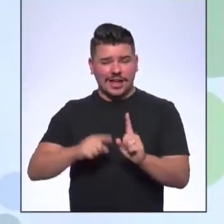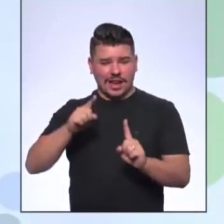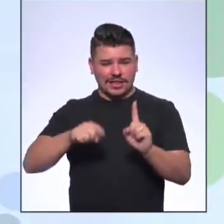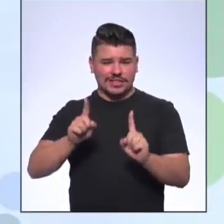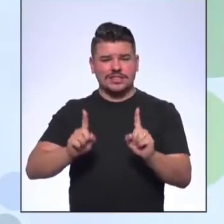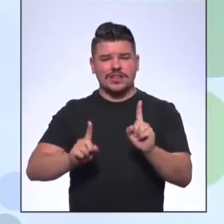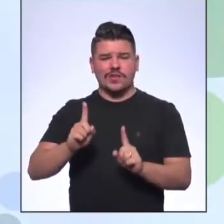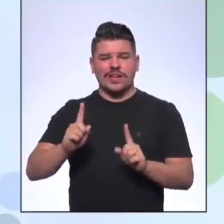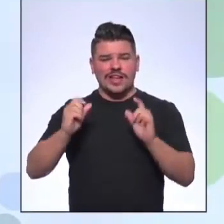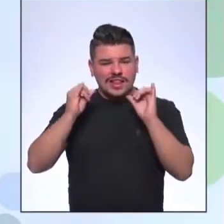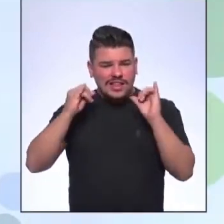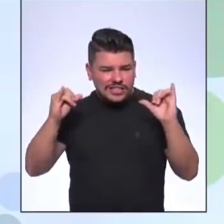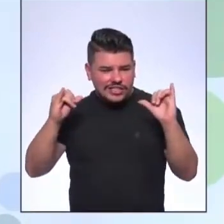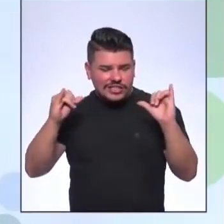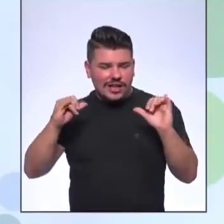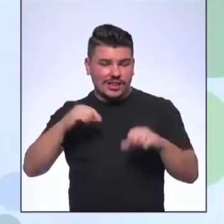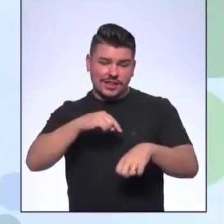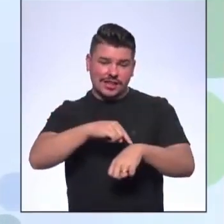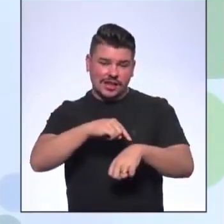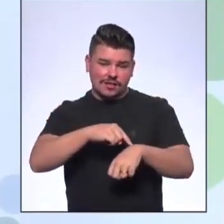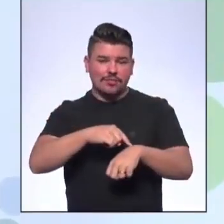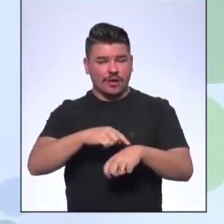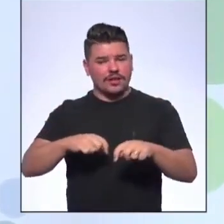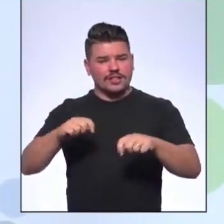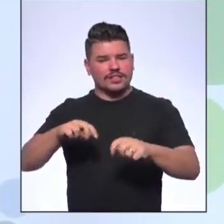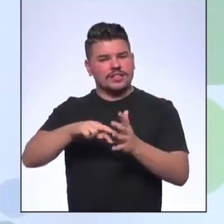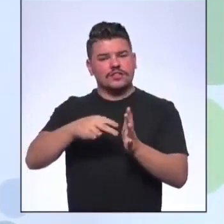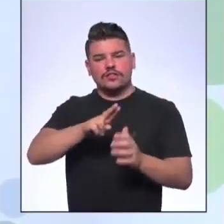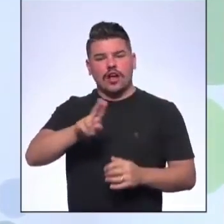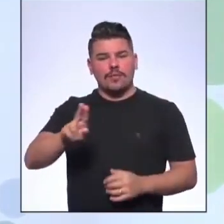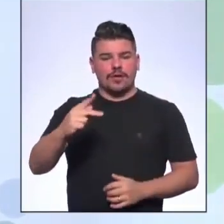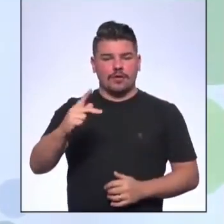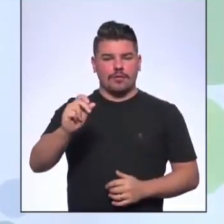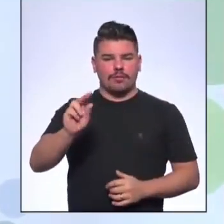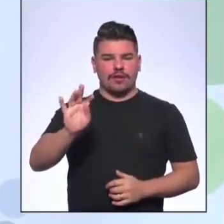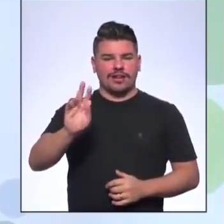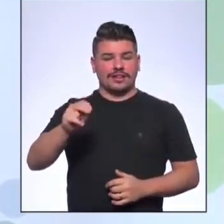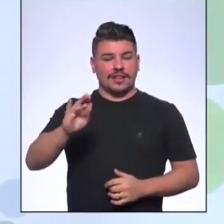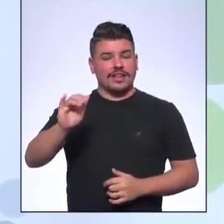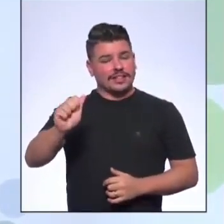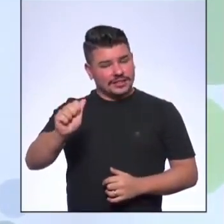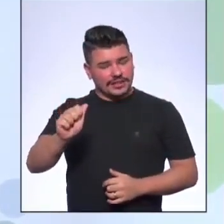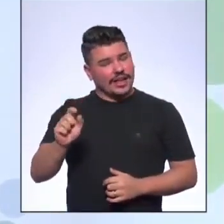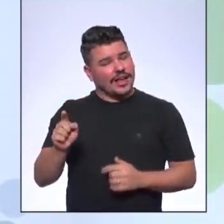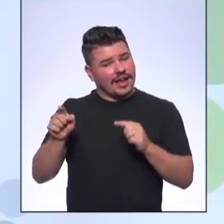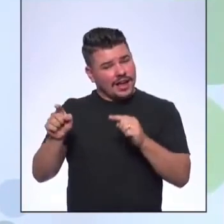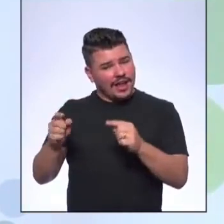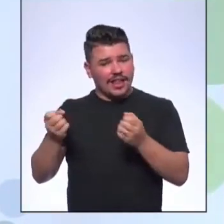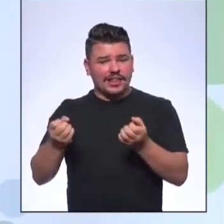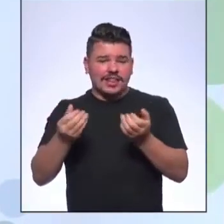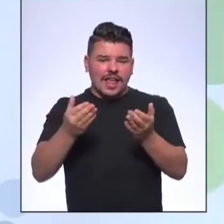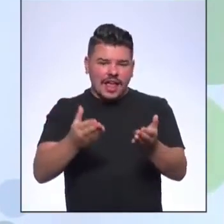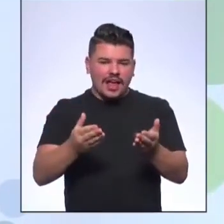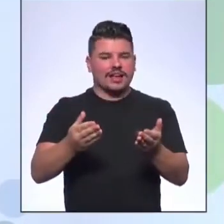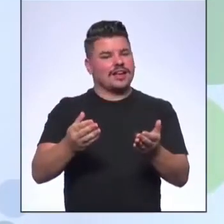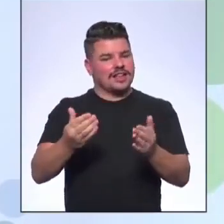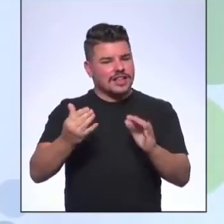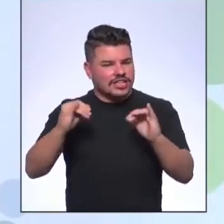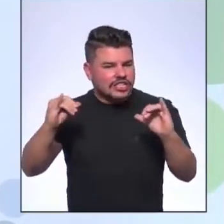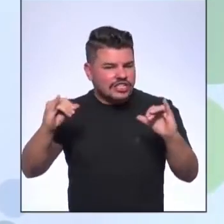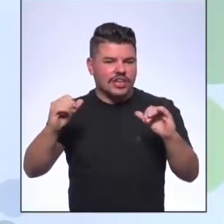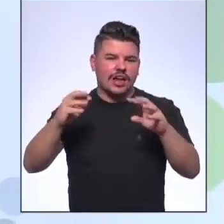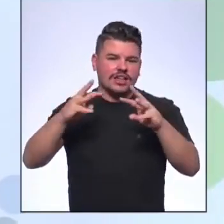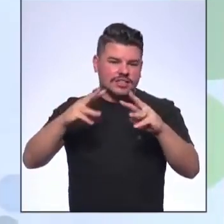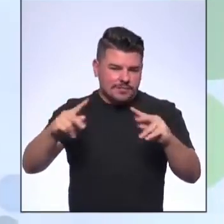energia por tempo, a gente fala que é potência, tá? Consumida, gerada, né? Ou dissipada, assim por diante, tá bom?